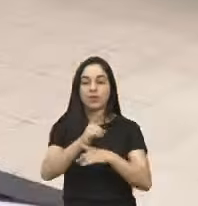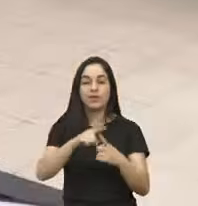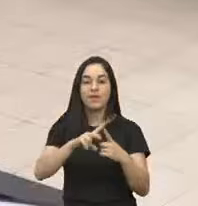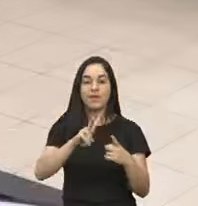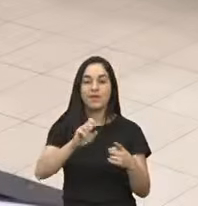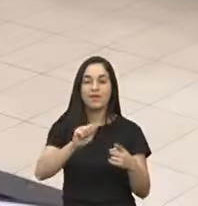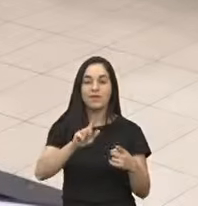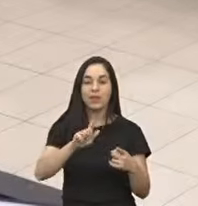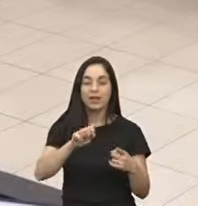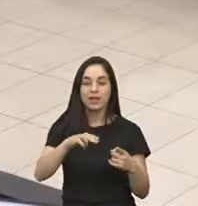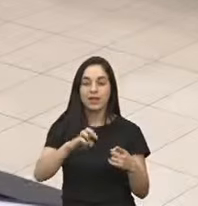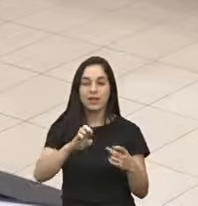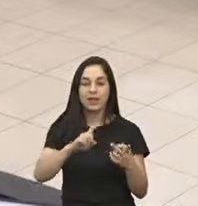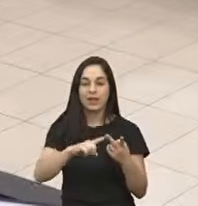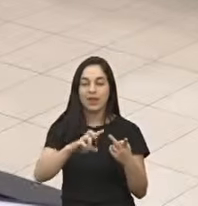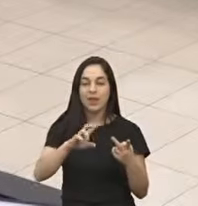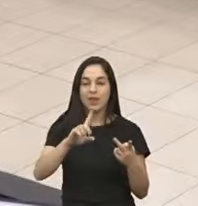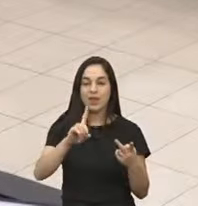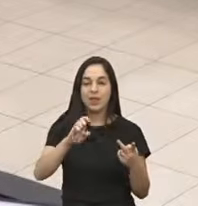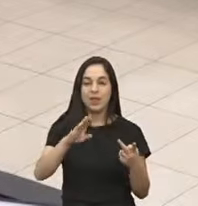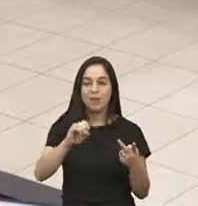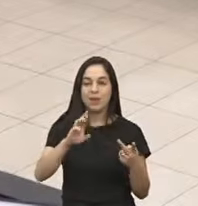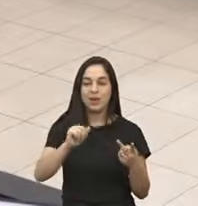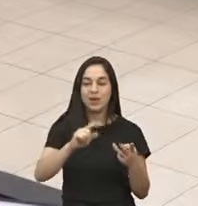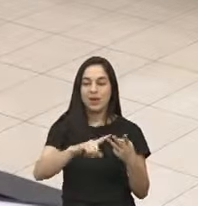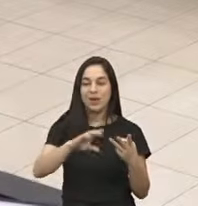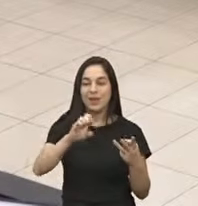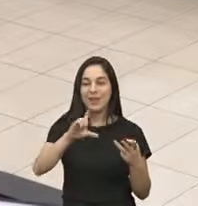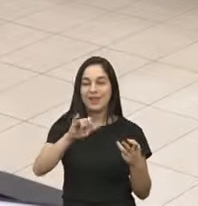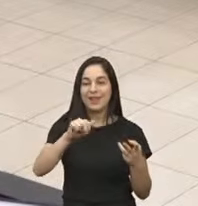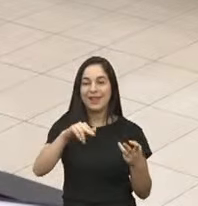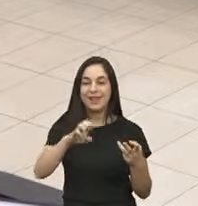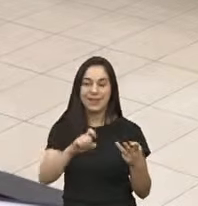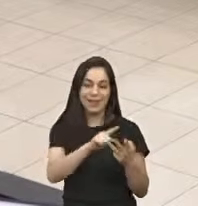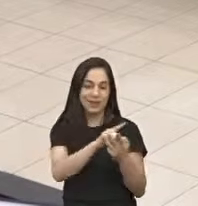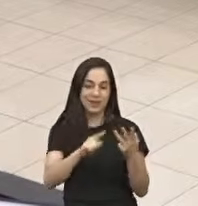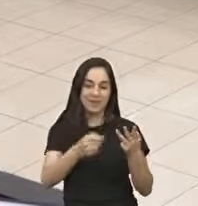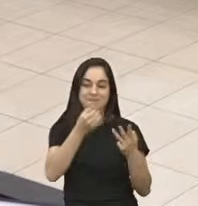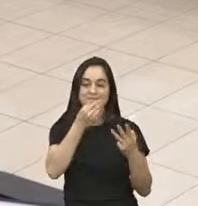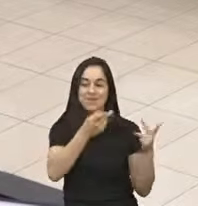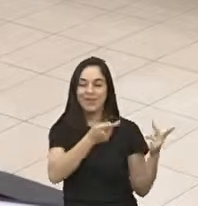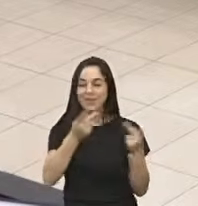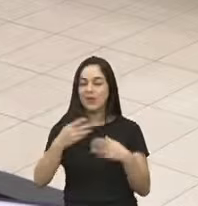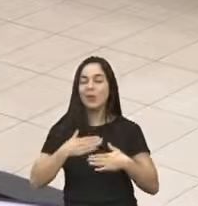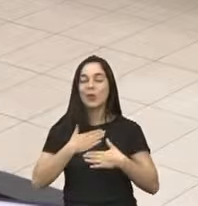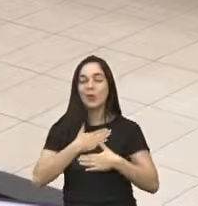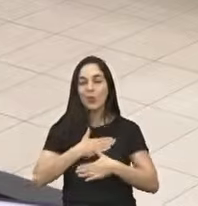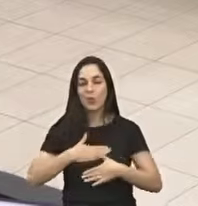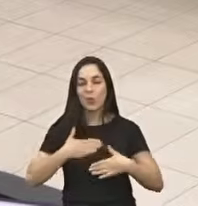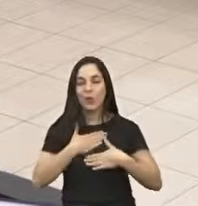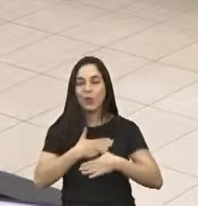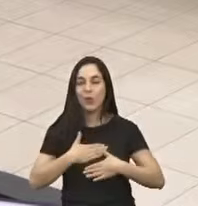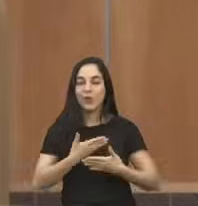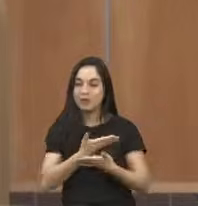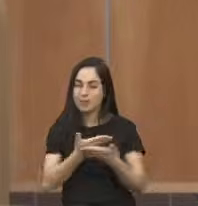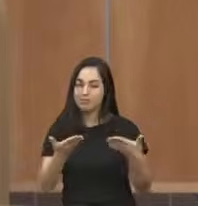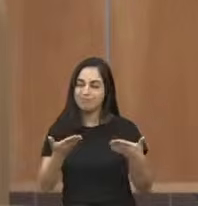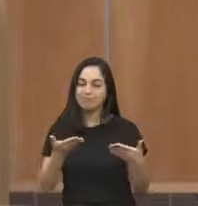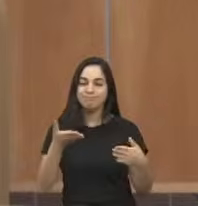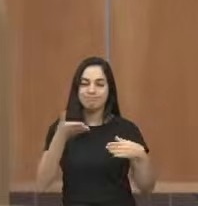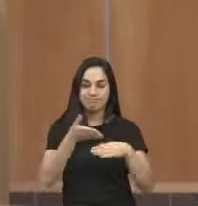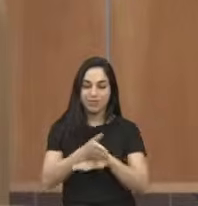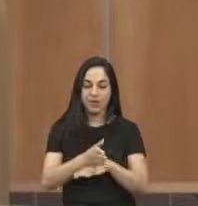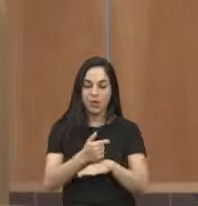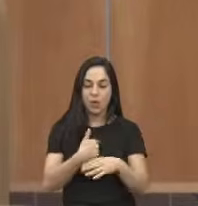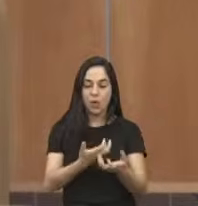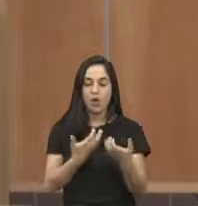Wagner, Débora e Eliane, correto? Bem-vindos aí, satisfação imensa ter vocês com a gente aqui. Queria